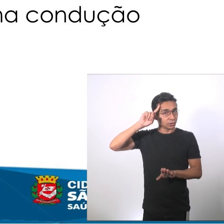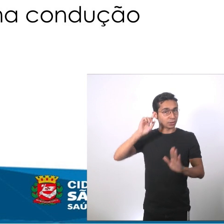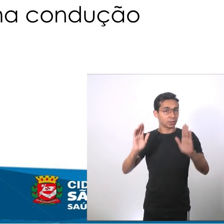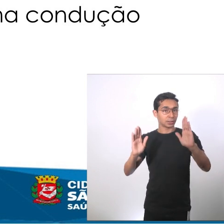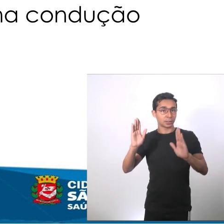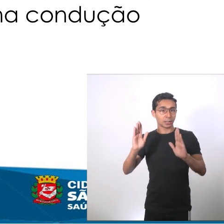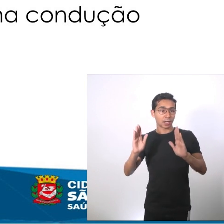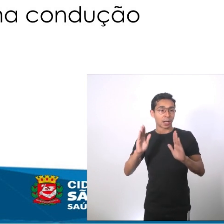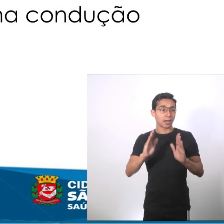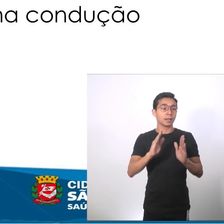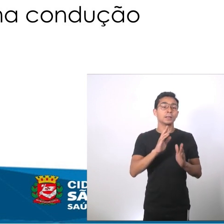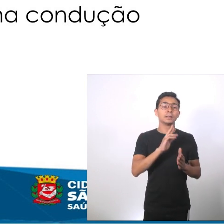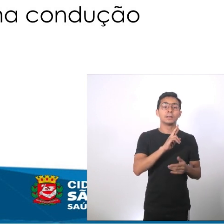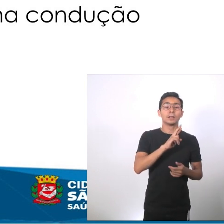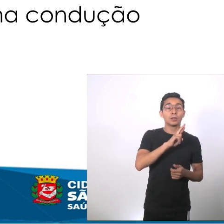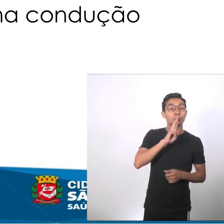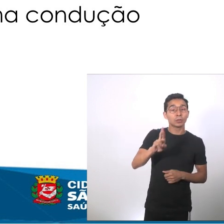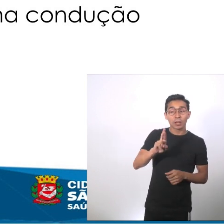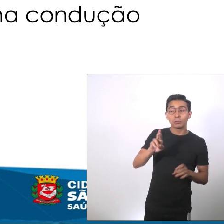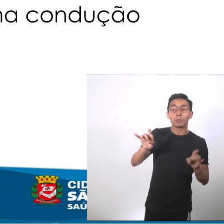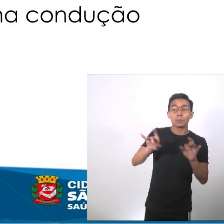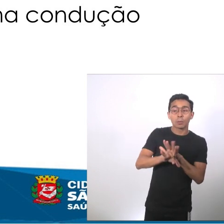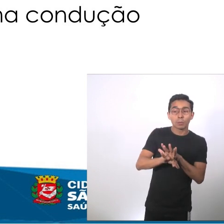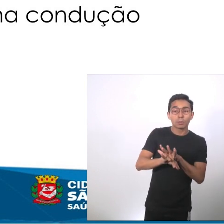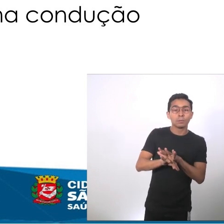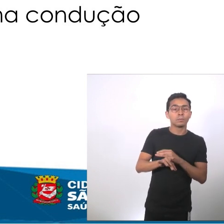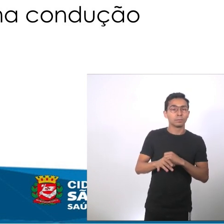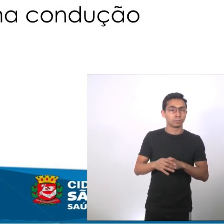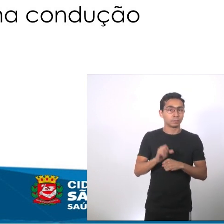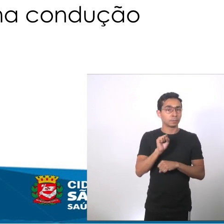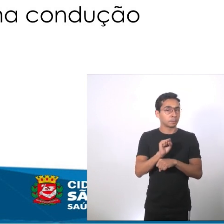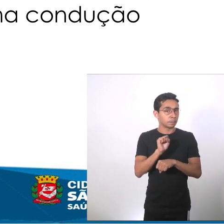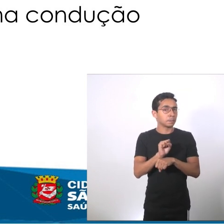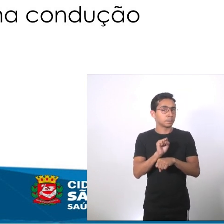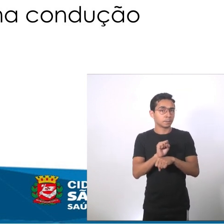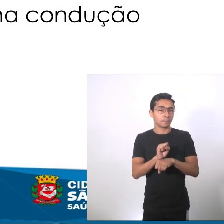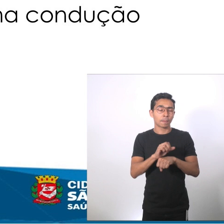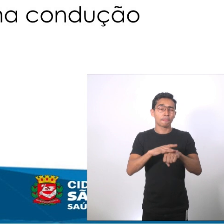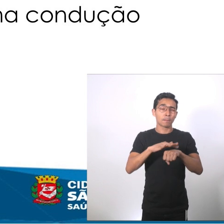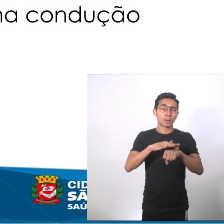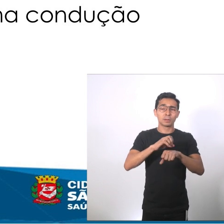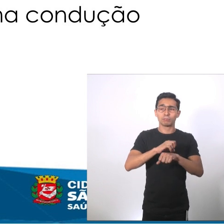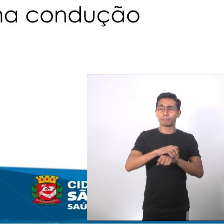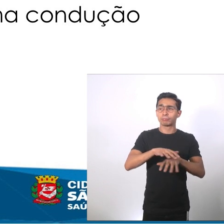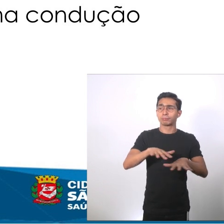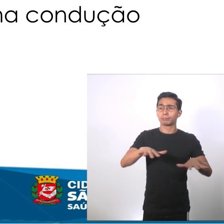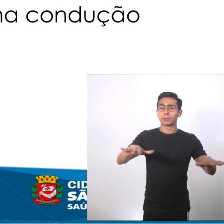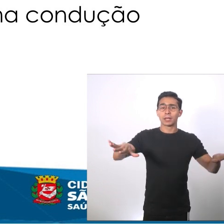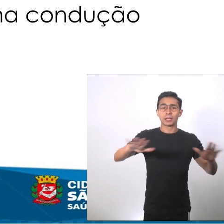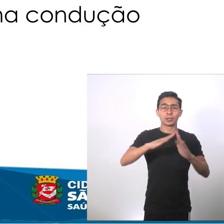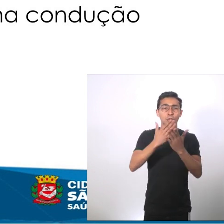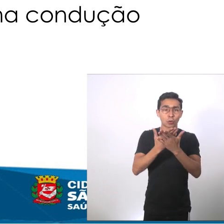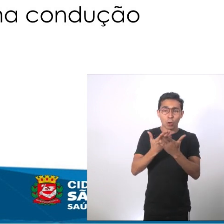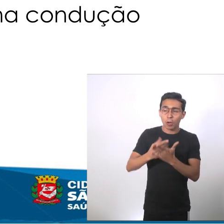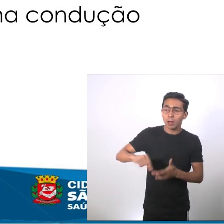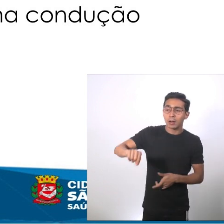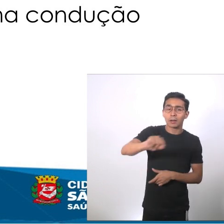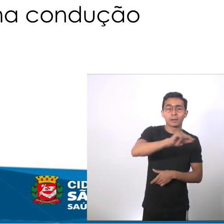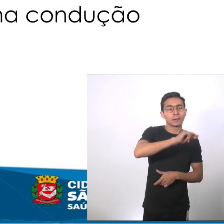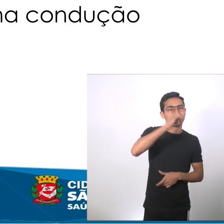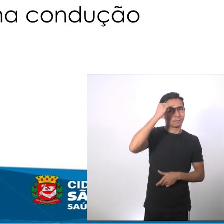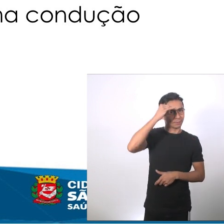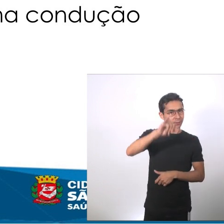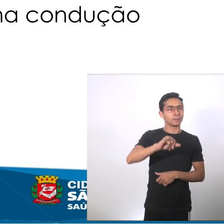e a gente evitar que essa doença se propague nas nossas escolas, né? Então, essa é mais